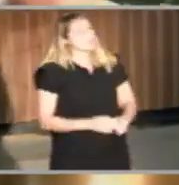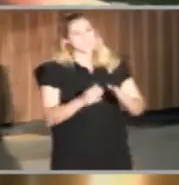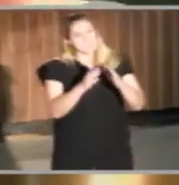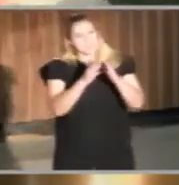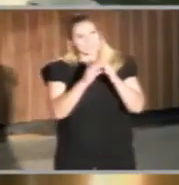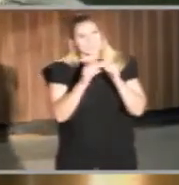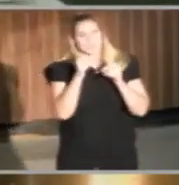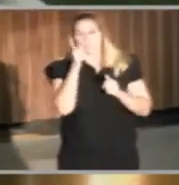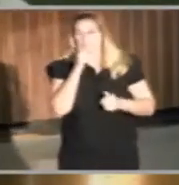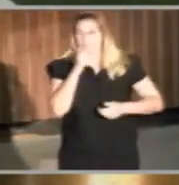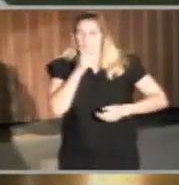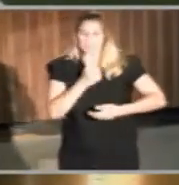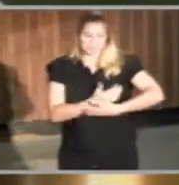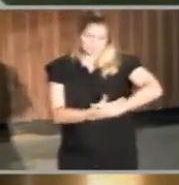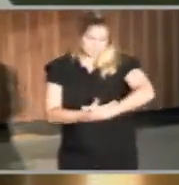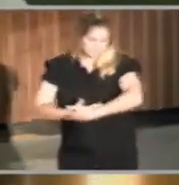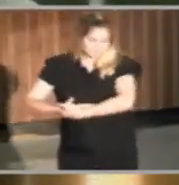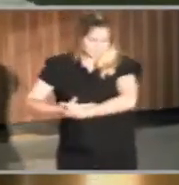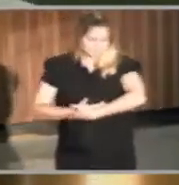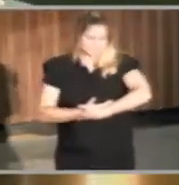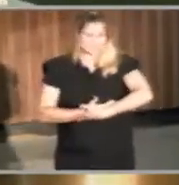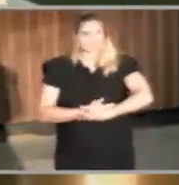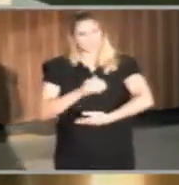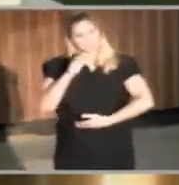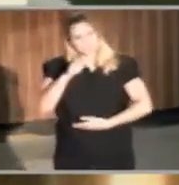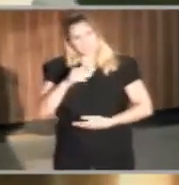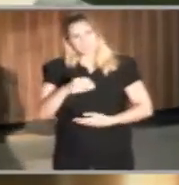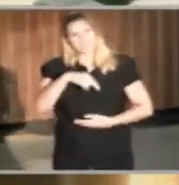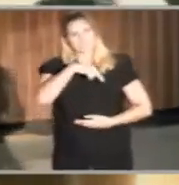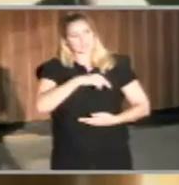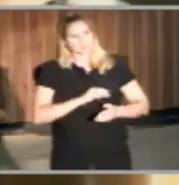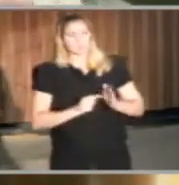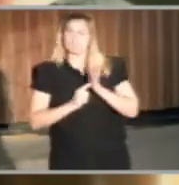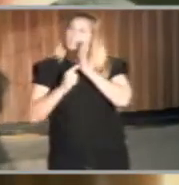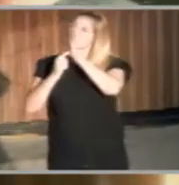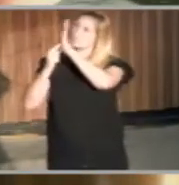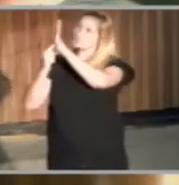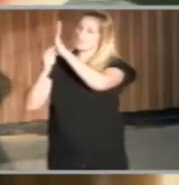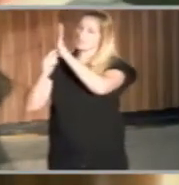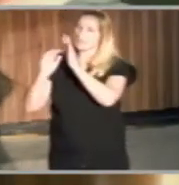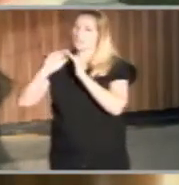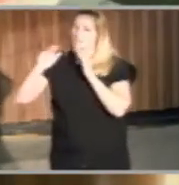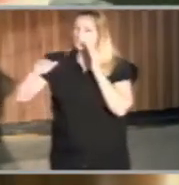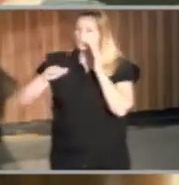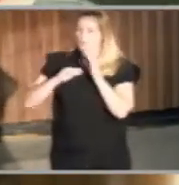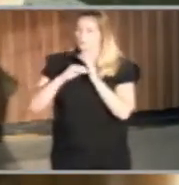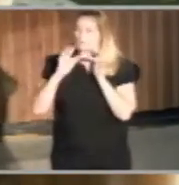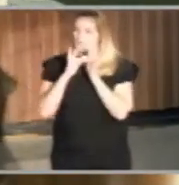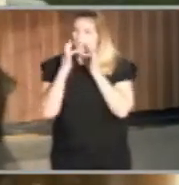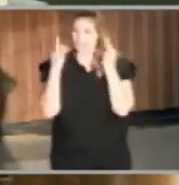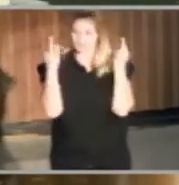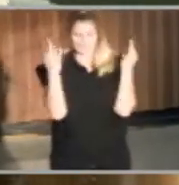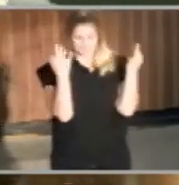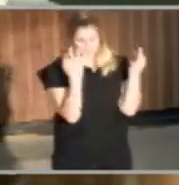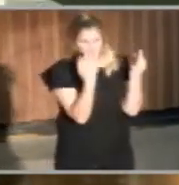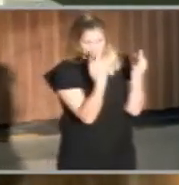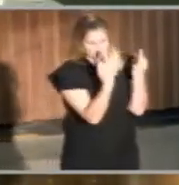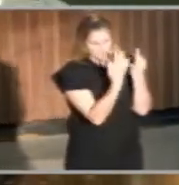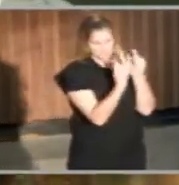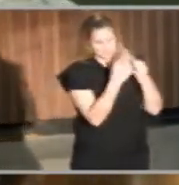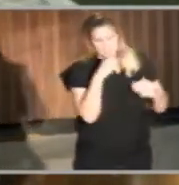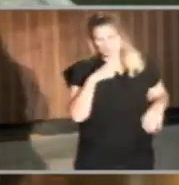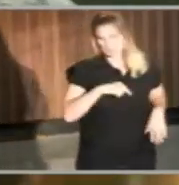Dayana. A Natália vai ser apresentada nessa manhã com toda a sua família, amigos. Se cheguem aqui